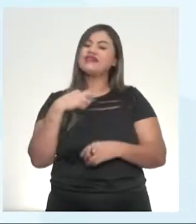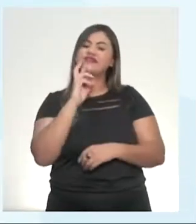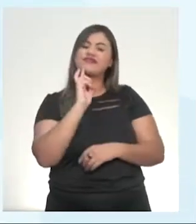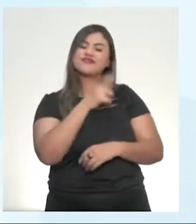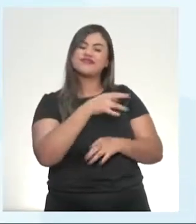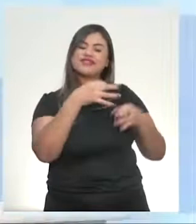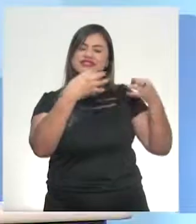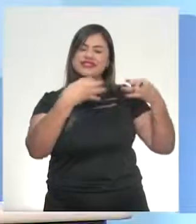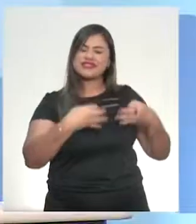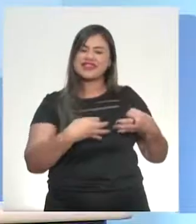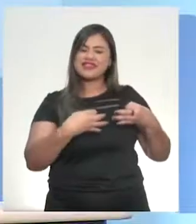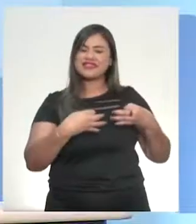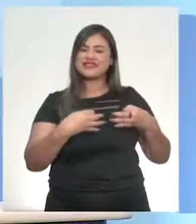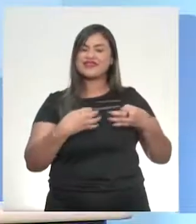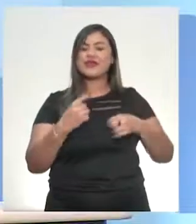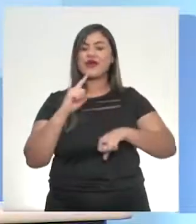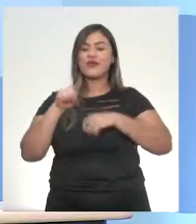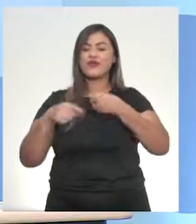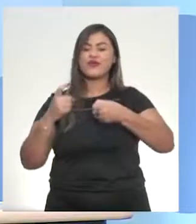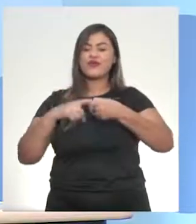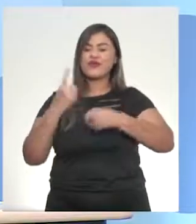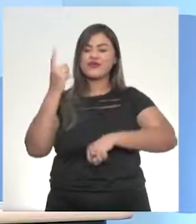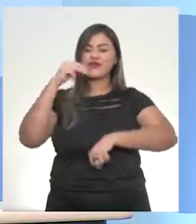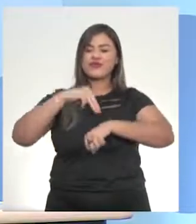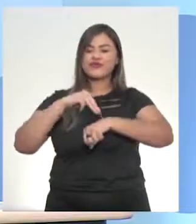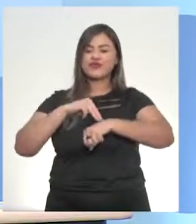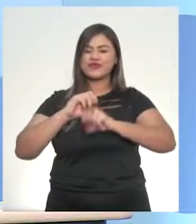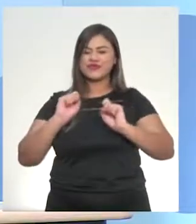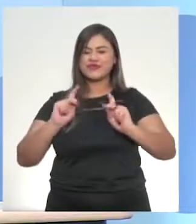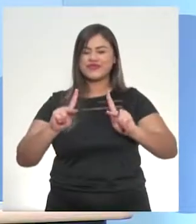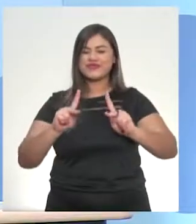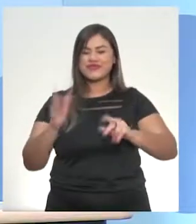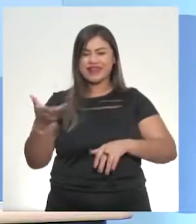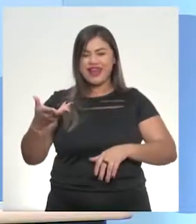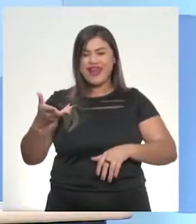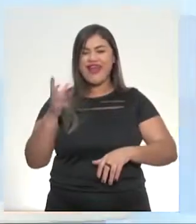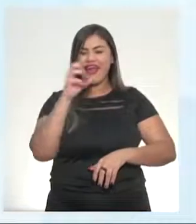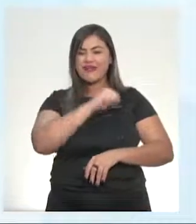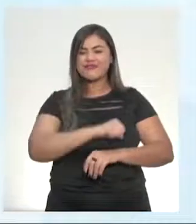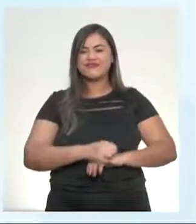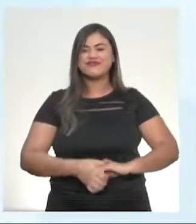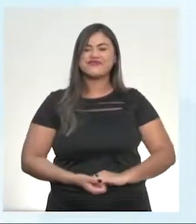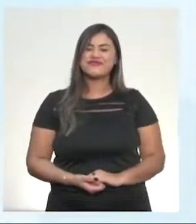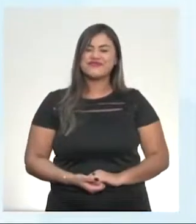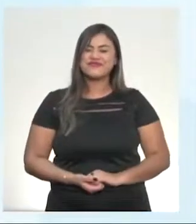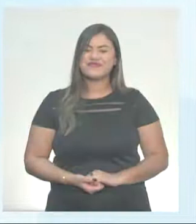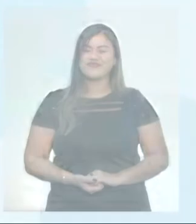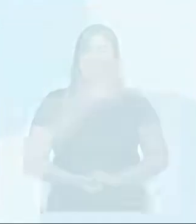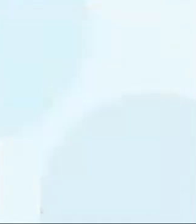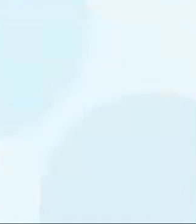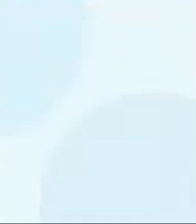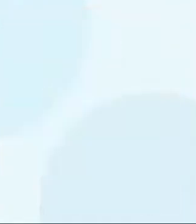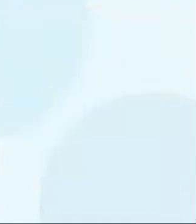qual é a resposta que eles colocaram. Então, a gente volta em um minutinho só, tá bom, pessoal? Vai lá, rapidinho.